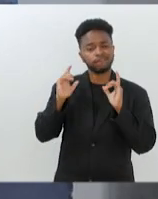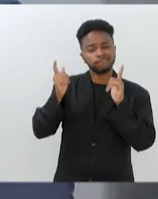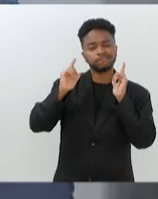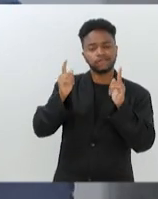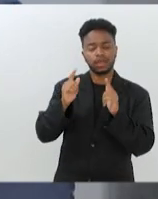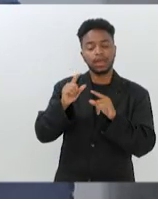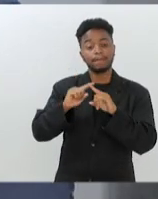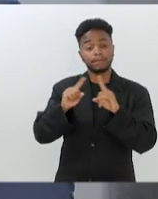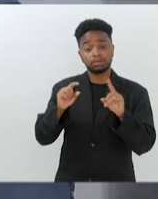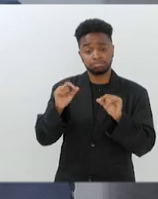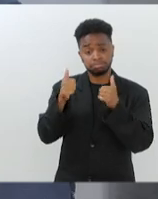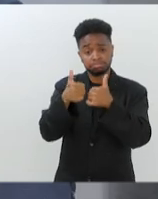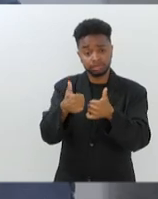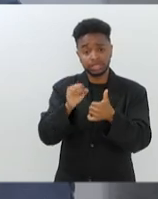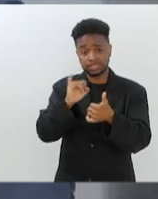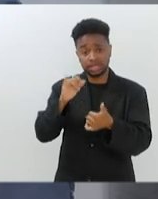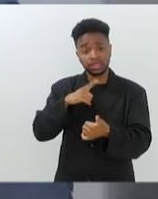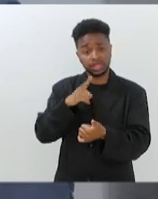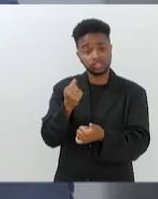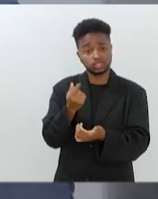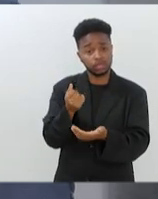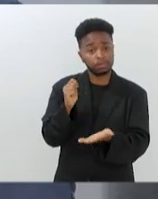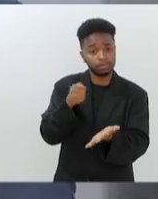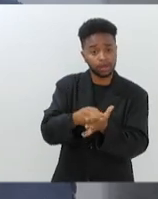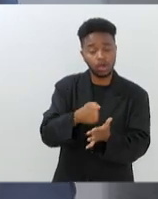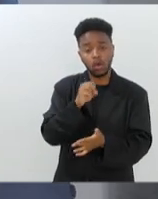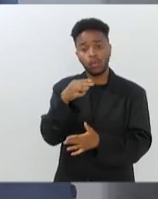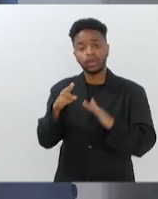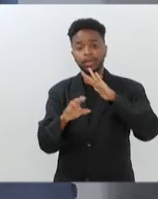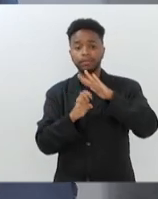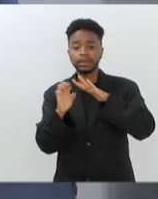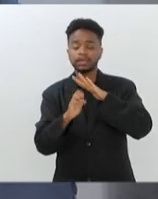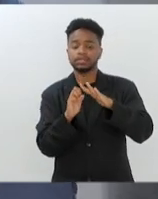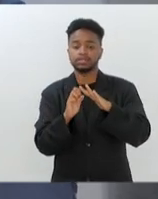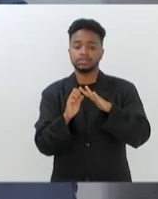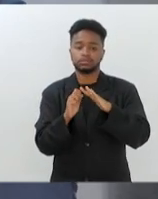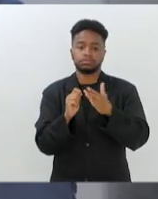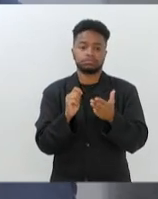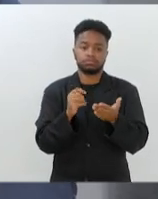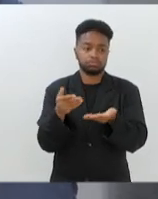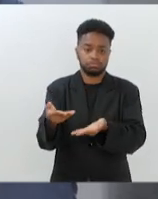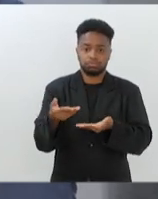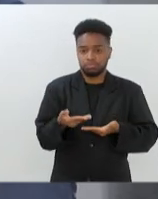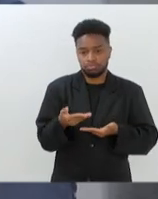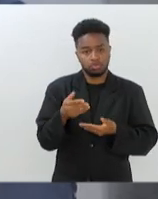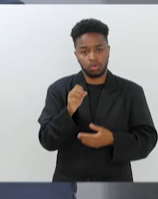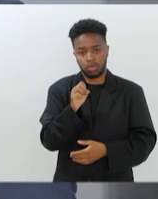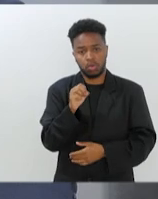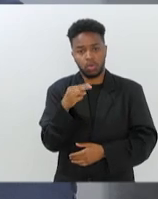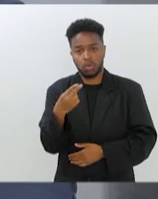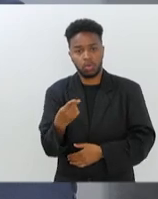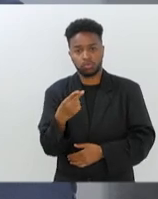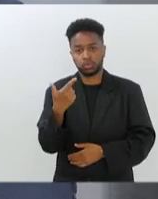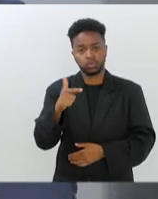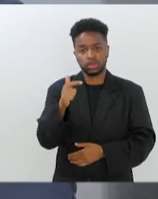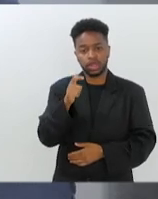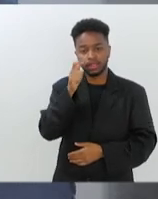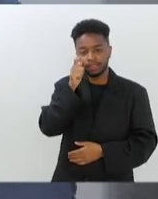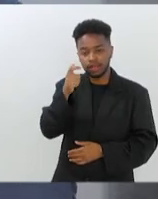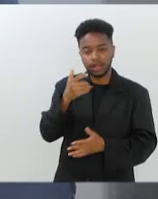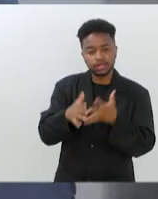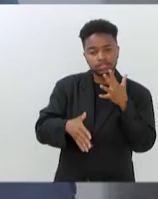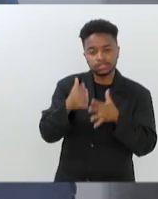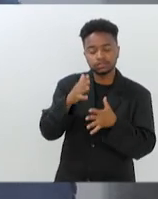mas para quem tem dinheiro para pagar ou quem é convidado para uma empresa que justifique e o compliance ou ou não haja conflito de interesse ou